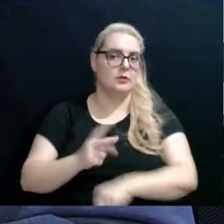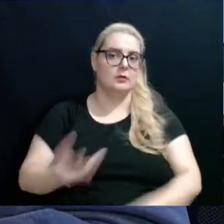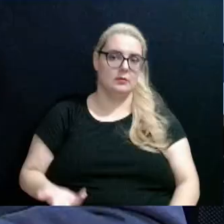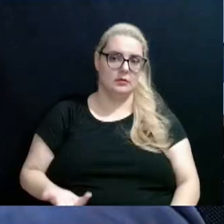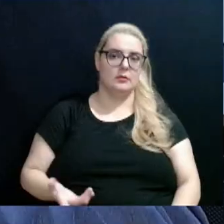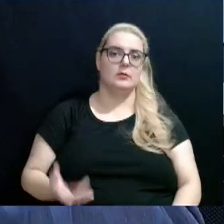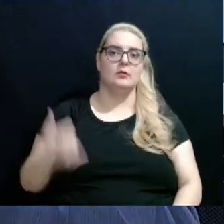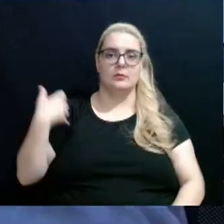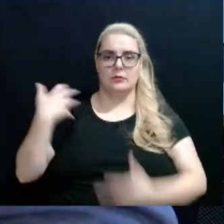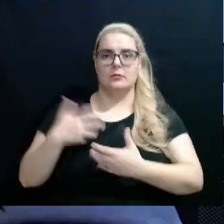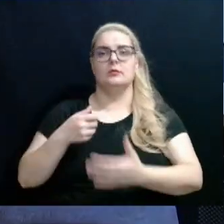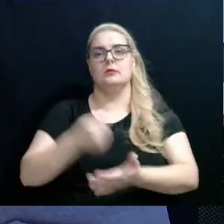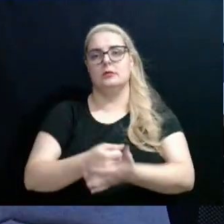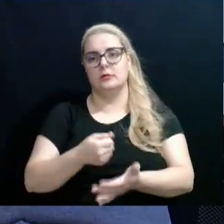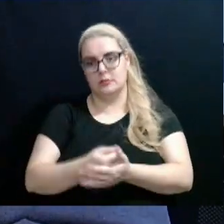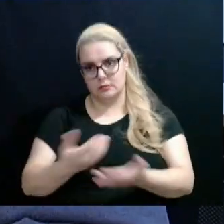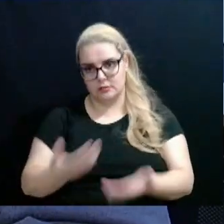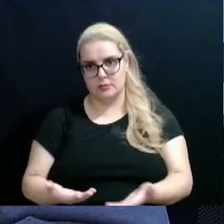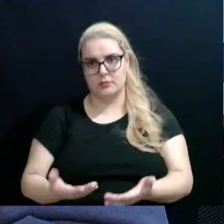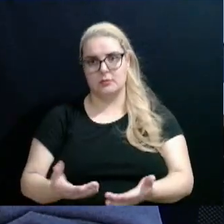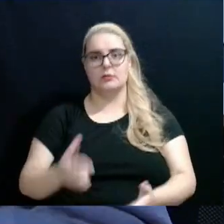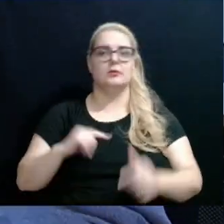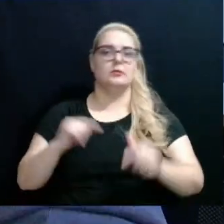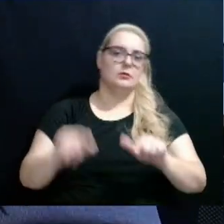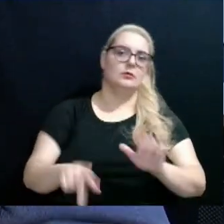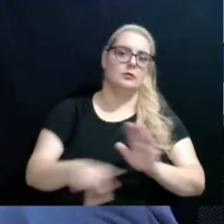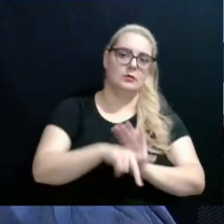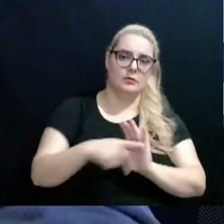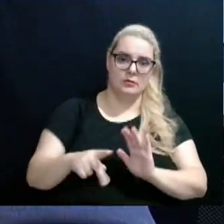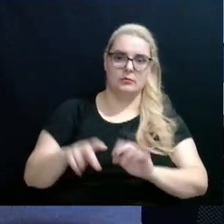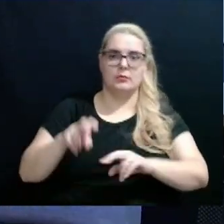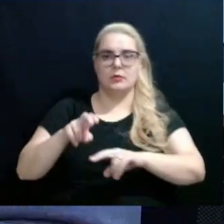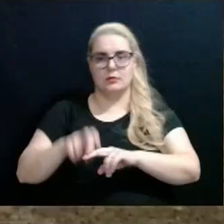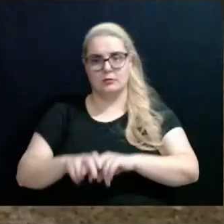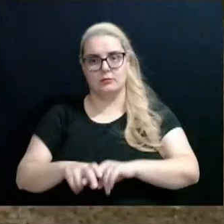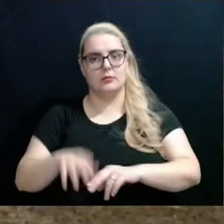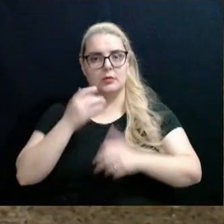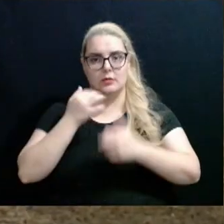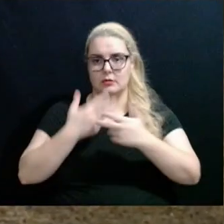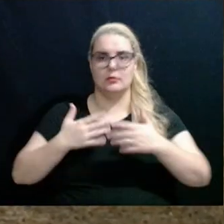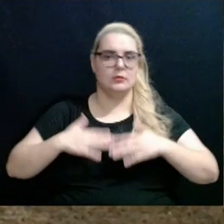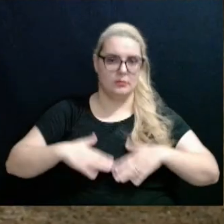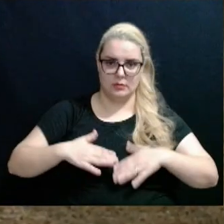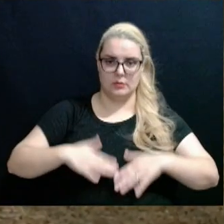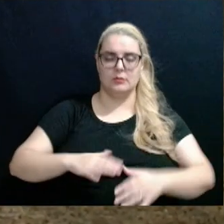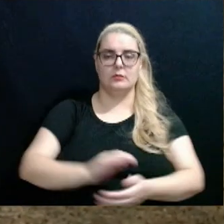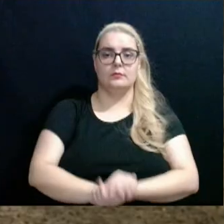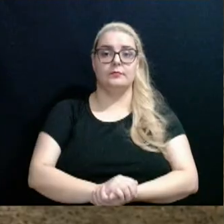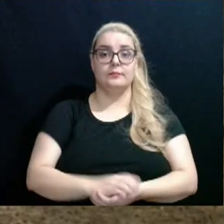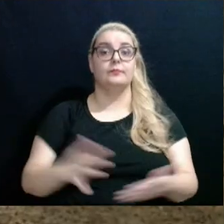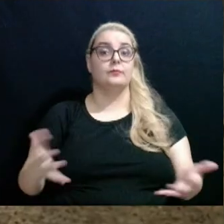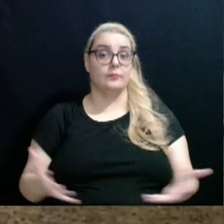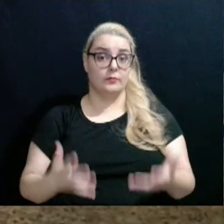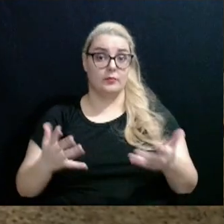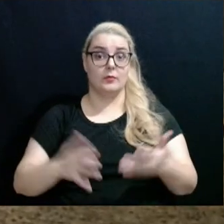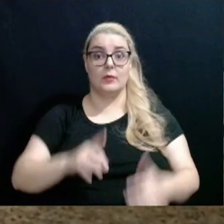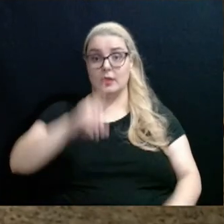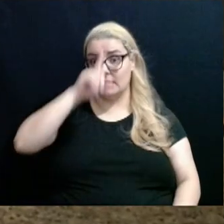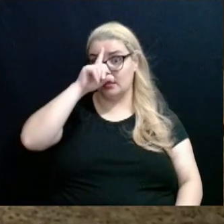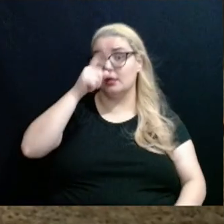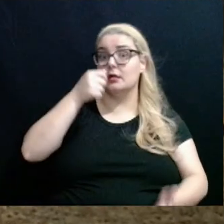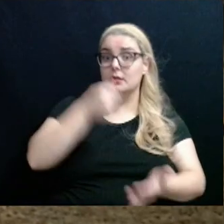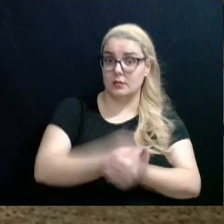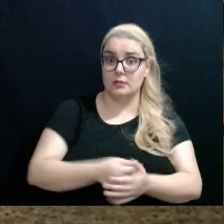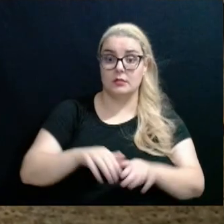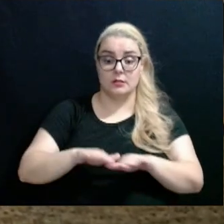a obrigatoriedade ali de ter o espaço dele para poder sentar ou se alimentar ou descansar. A iniciativa define ainda que as mesas